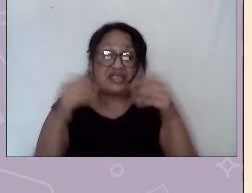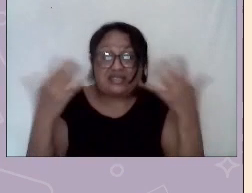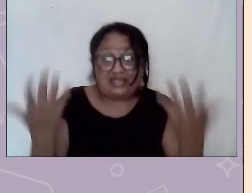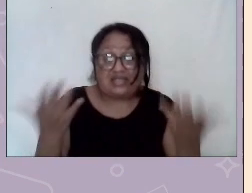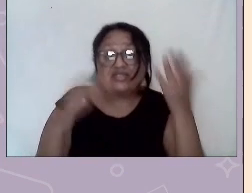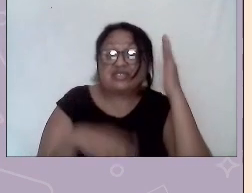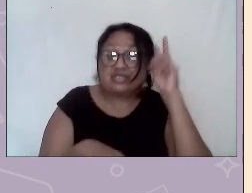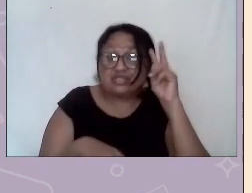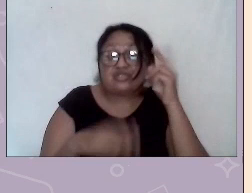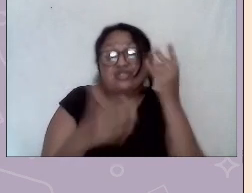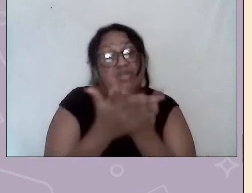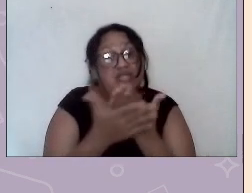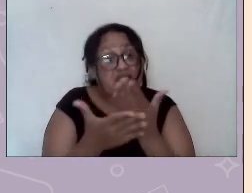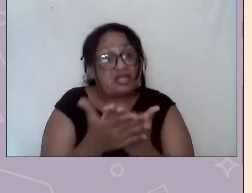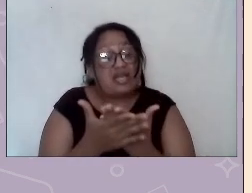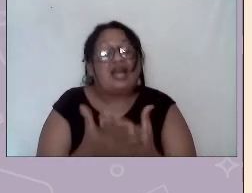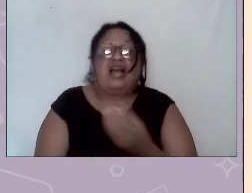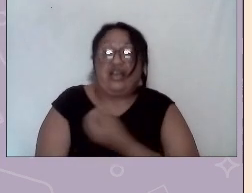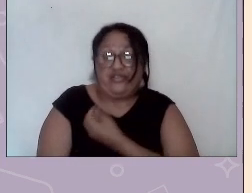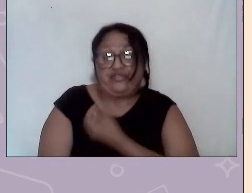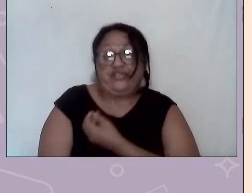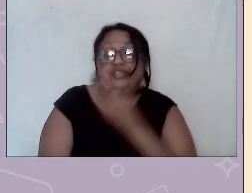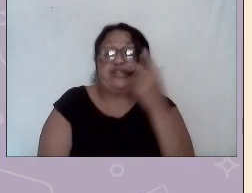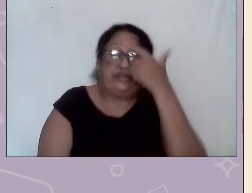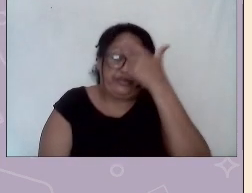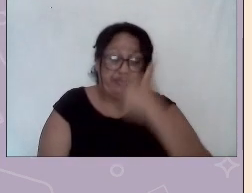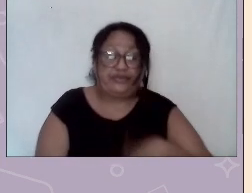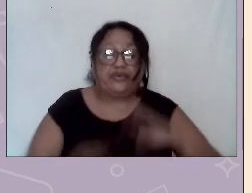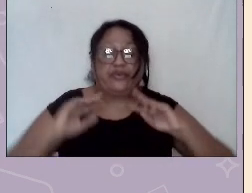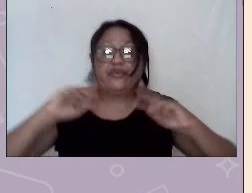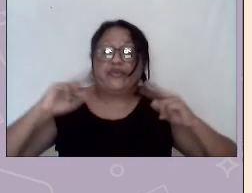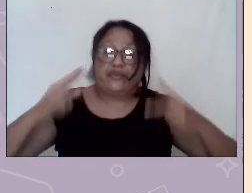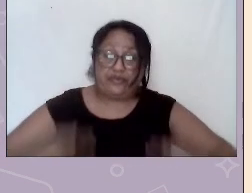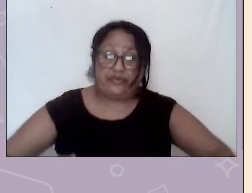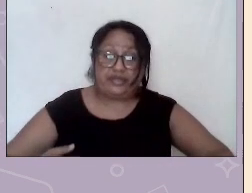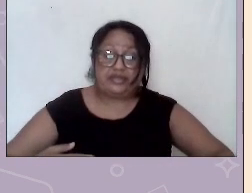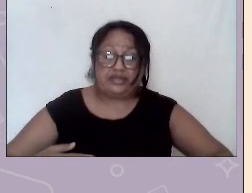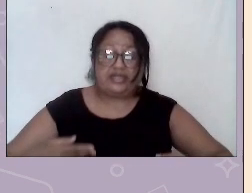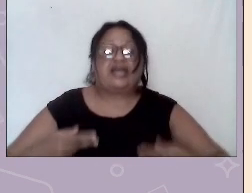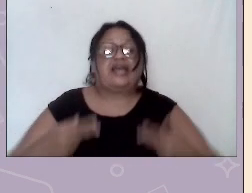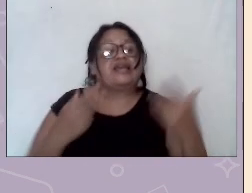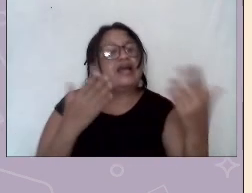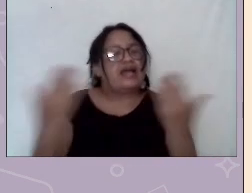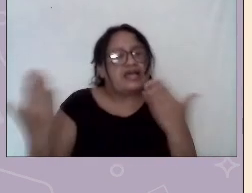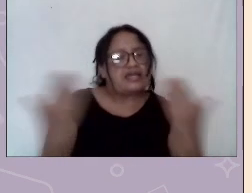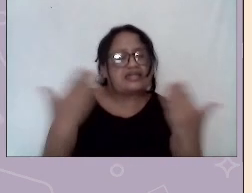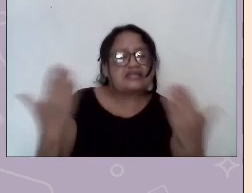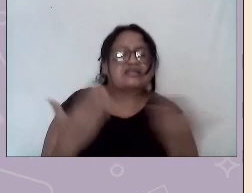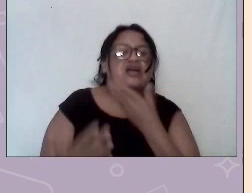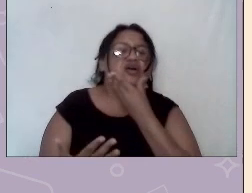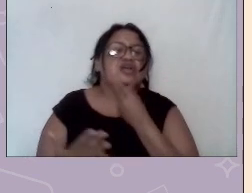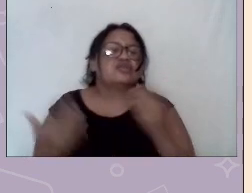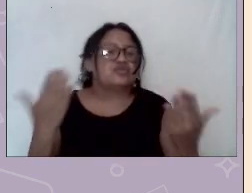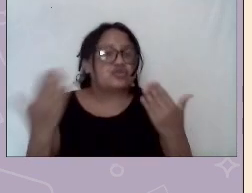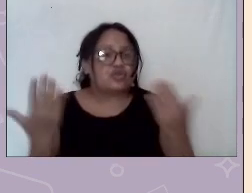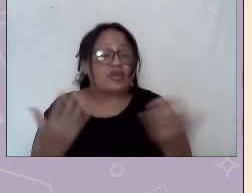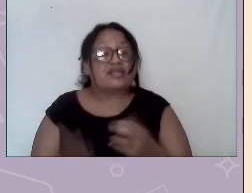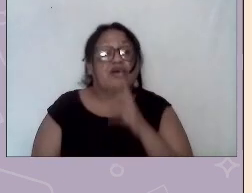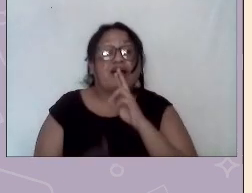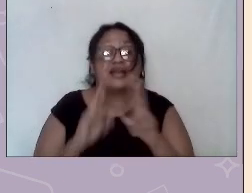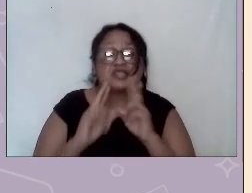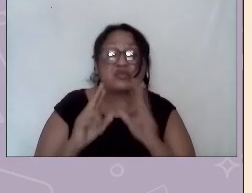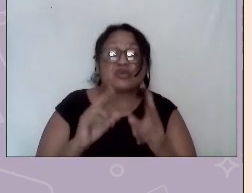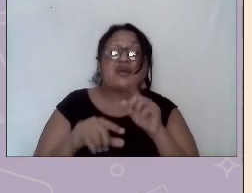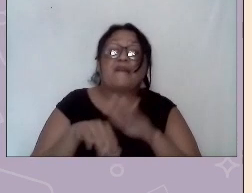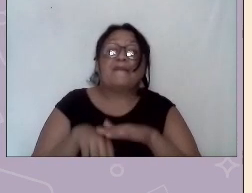história estuda a vida humana e a relação entre os homens então a resposta mais correta aqui